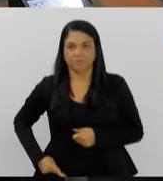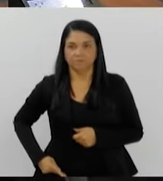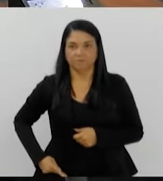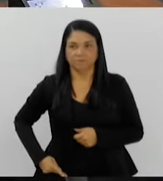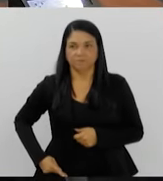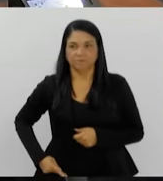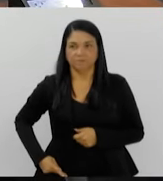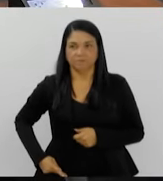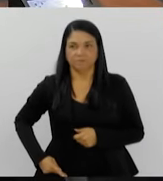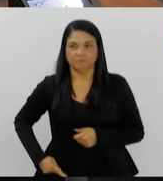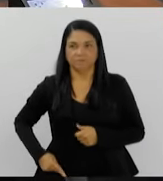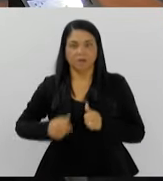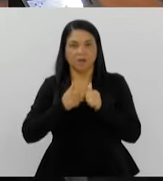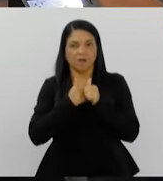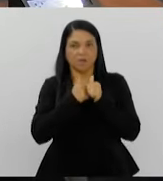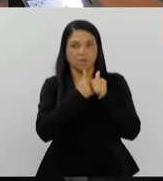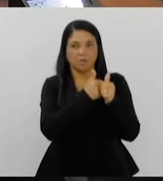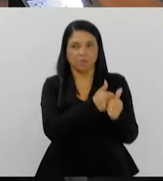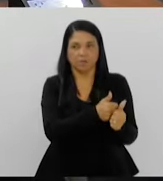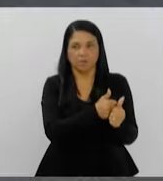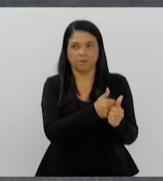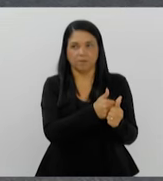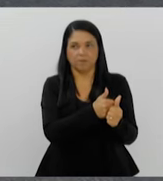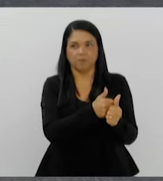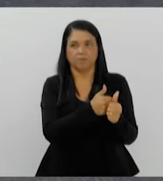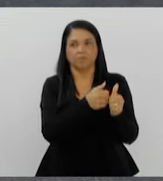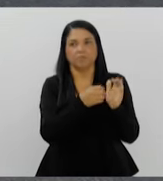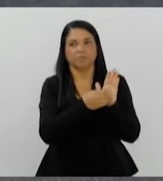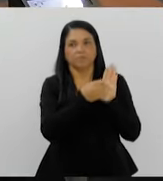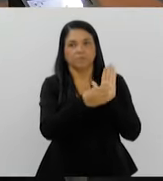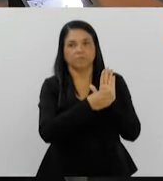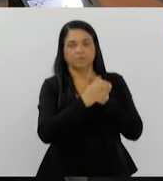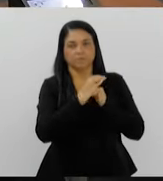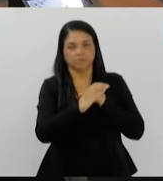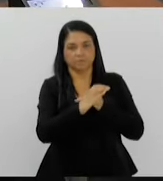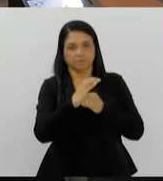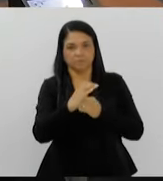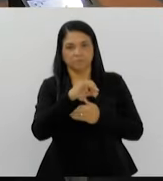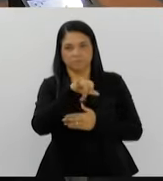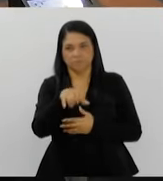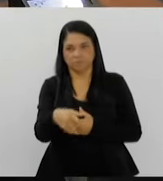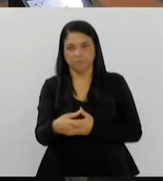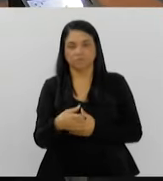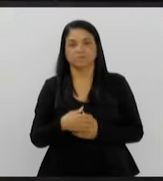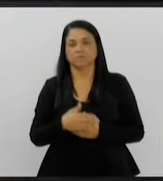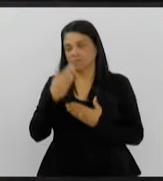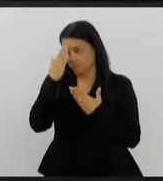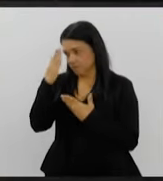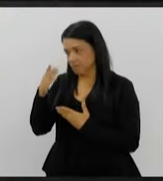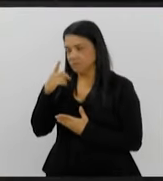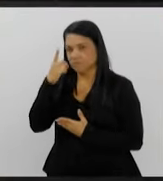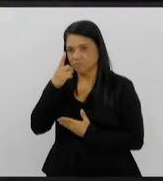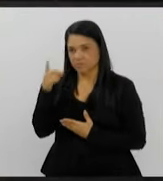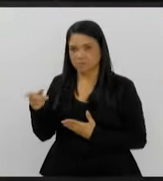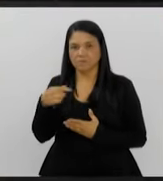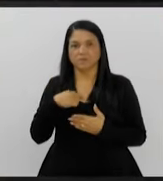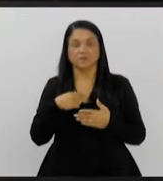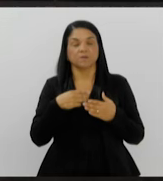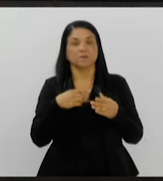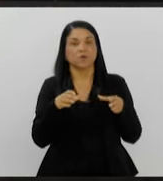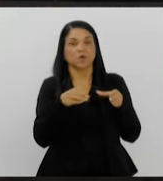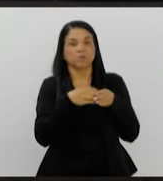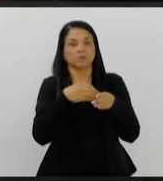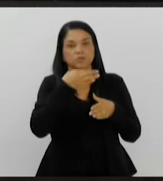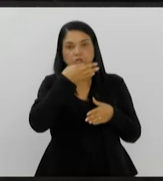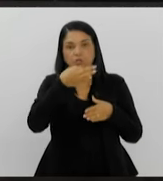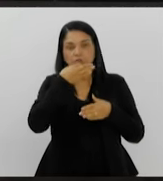presidente acompanho o parecer da ccj Muito obrigado deputado pela comissão de assuntos municipais